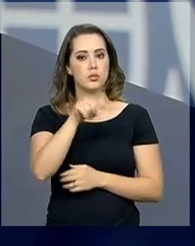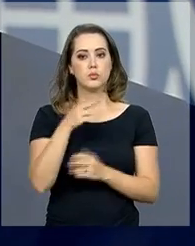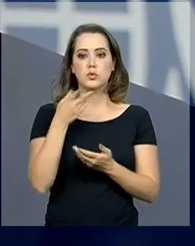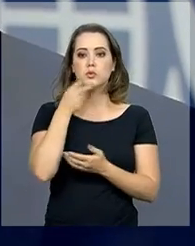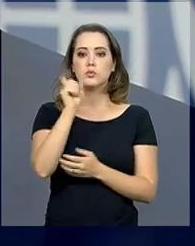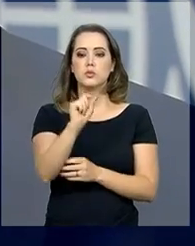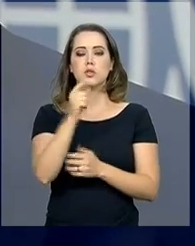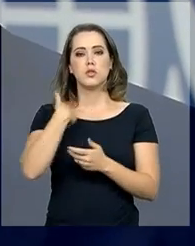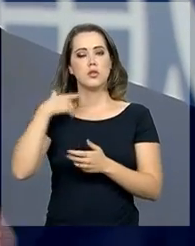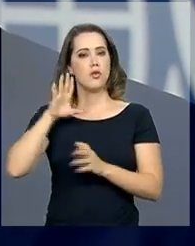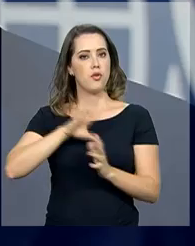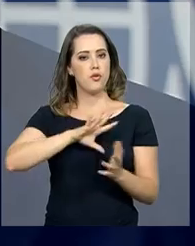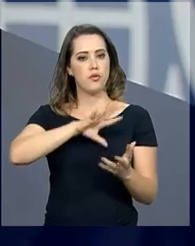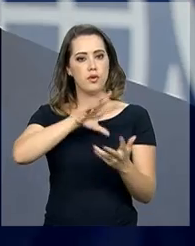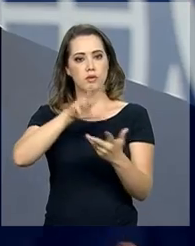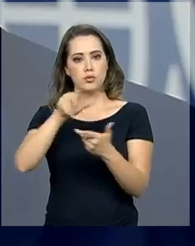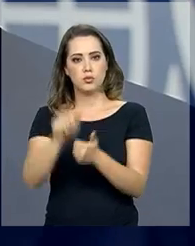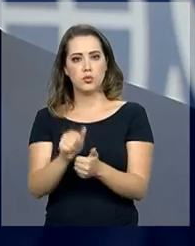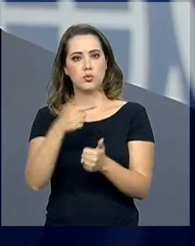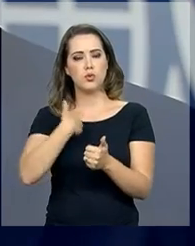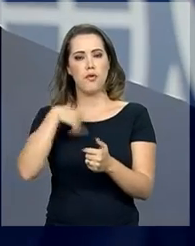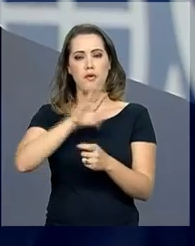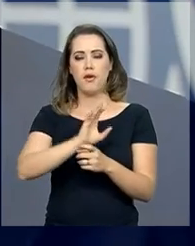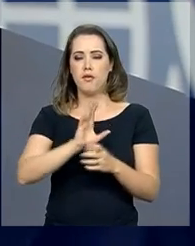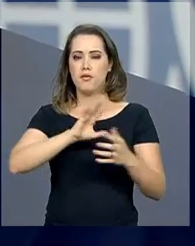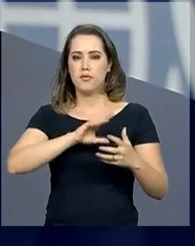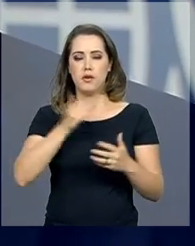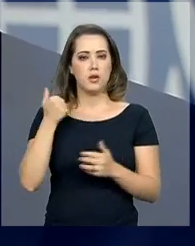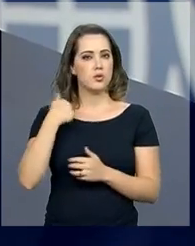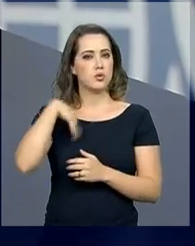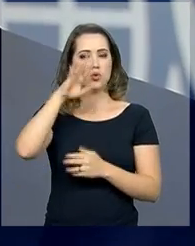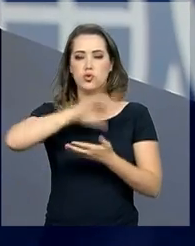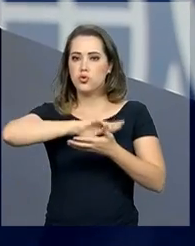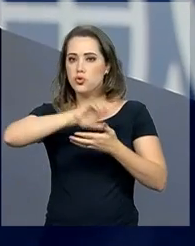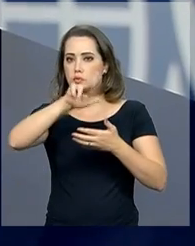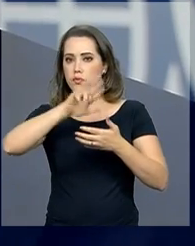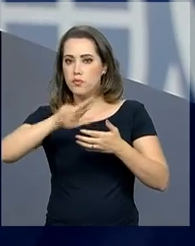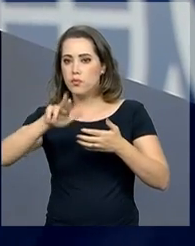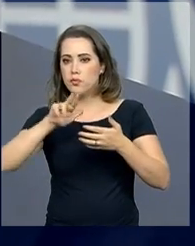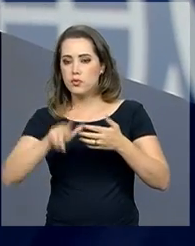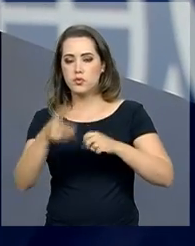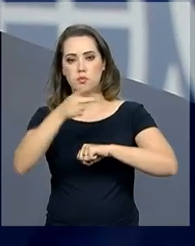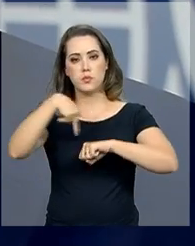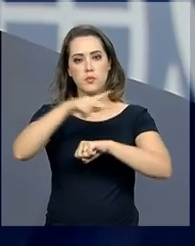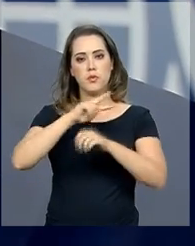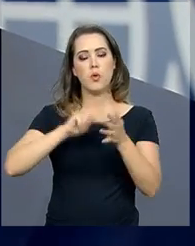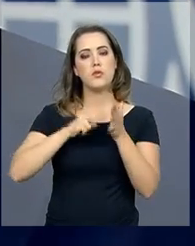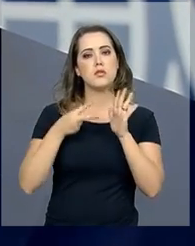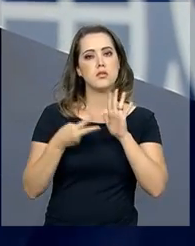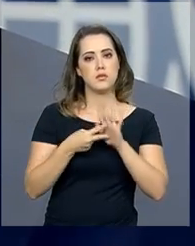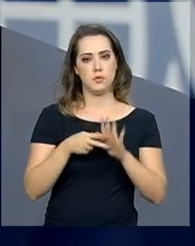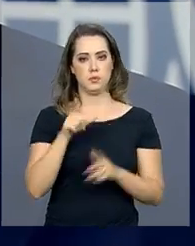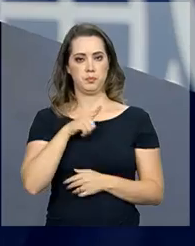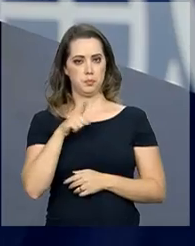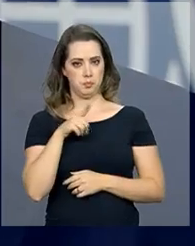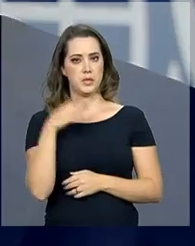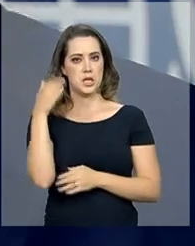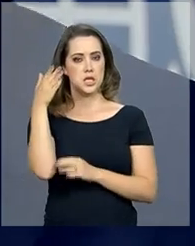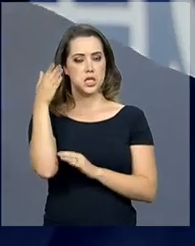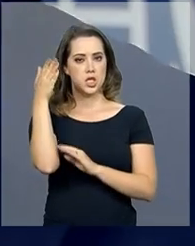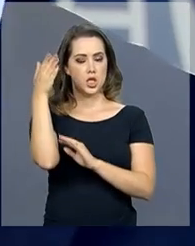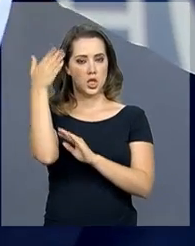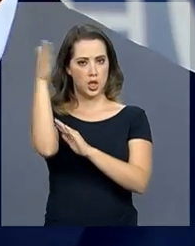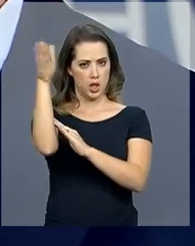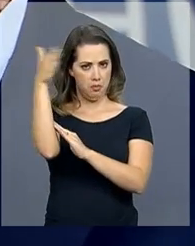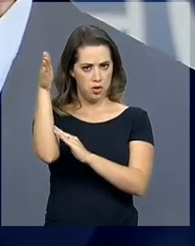diplomacia inter está bom estadual inter-países né ou seja você tem de provar fia parlamentar você tem de